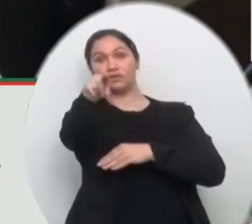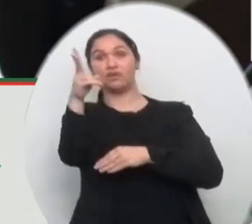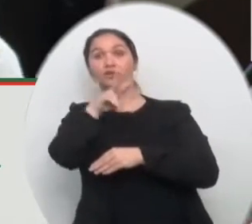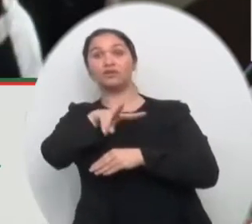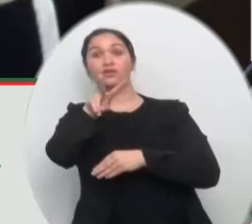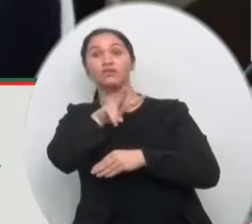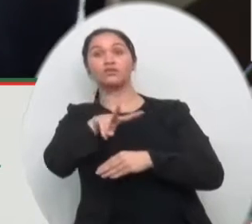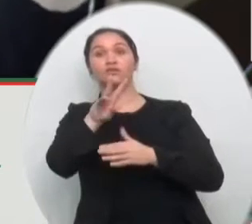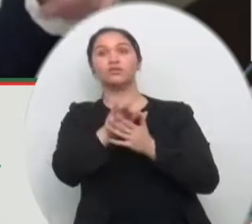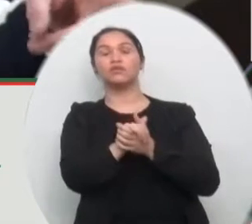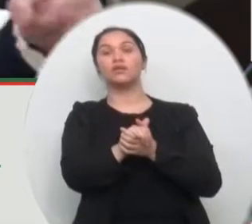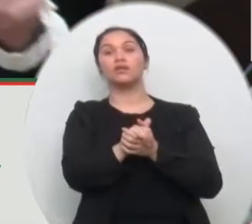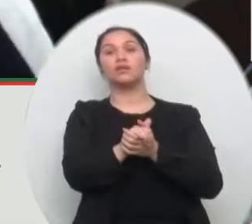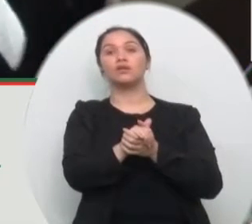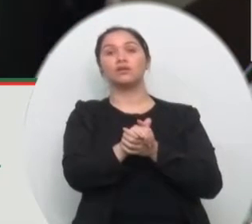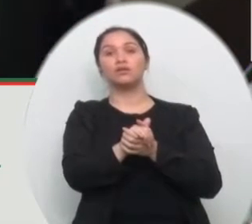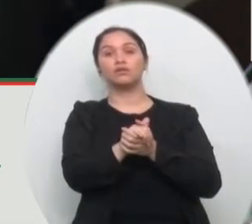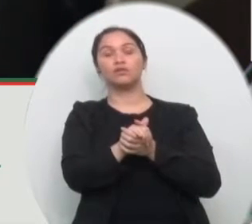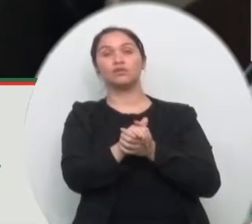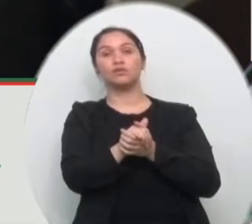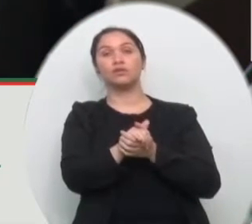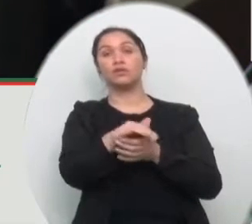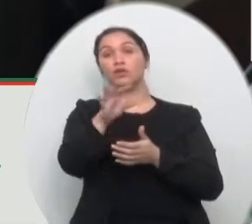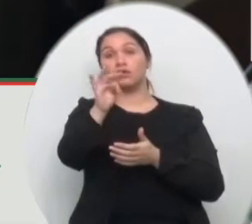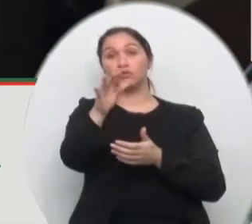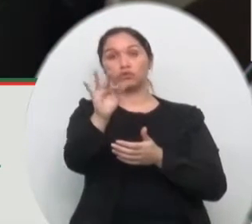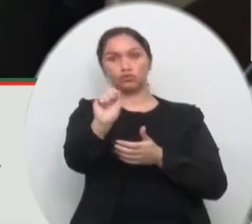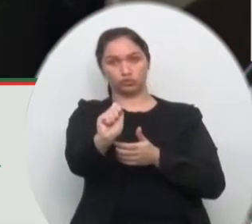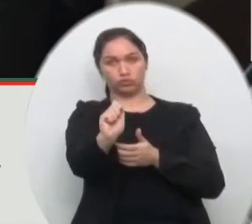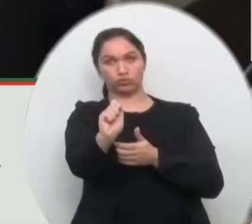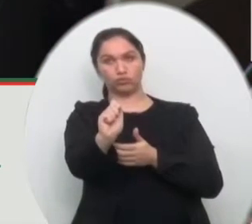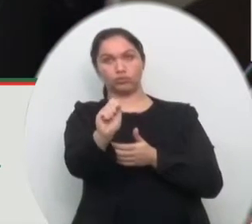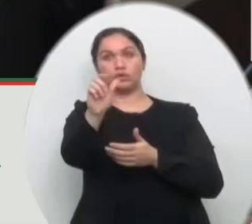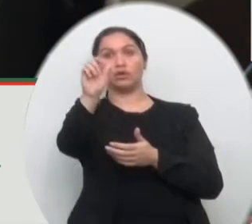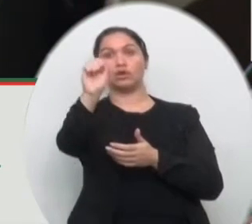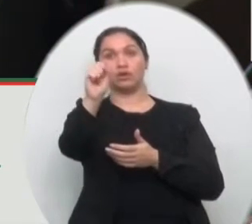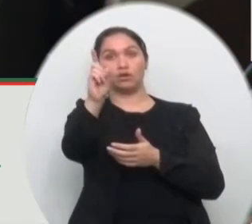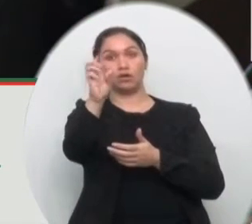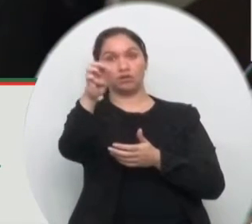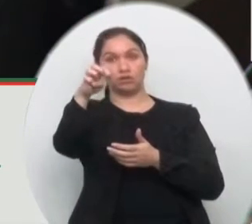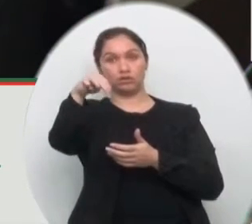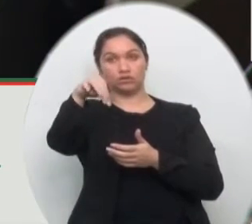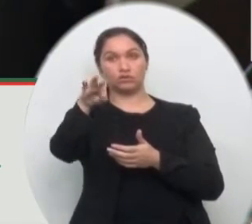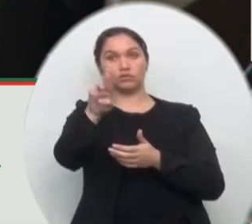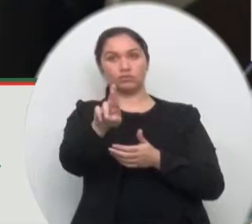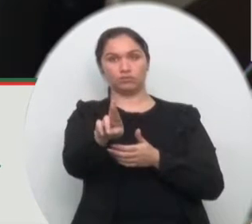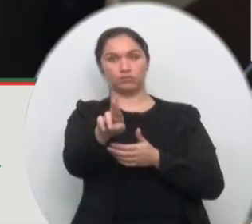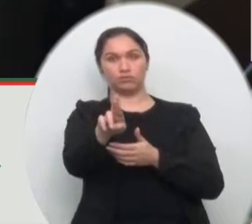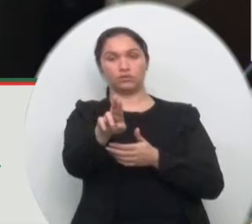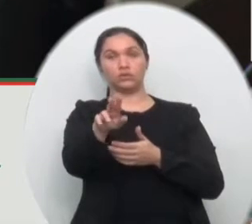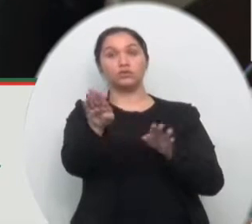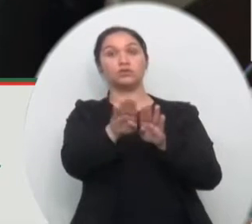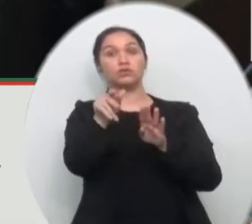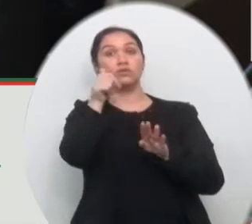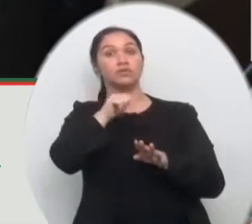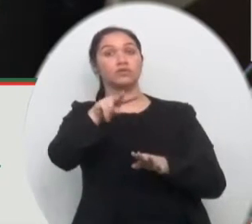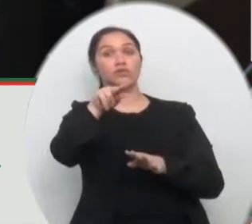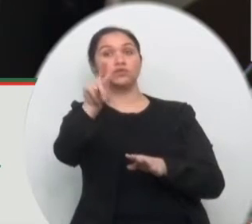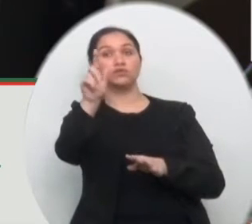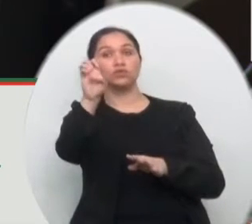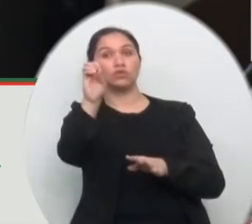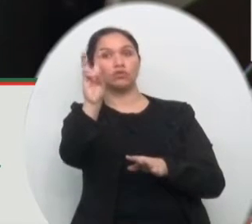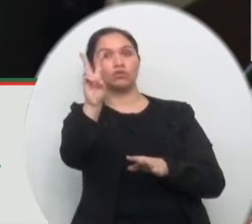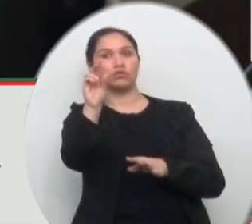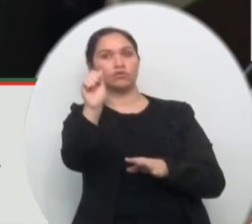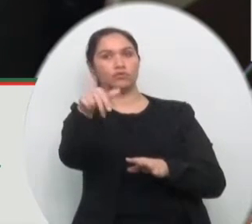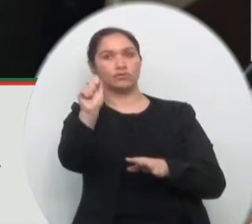região, Tita, Ademir, Giovana, o Miri, conhecem muito bem. Empresas grandes, empresas fortes, que estão na nossa